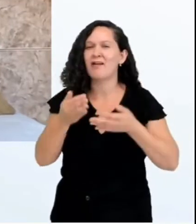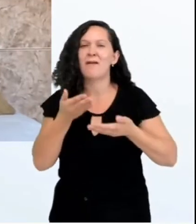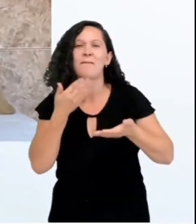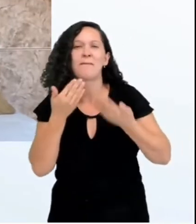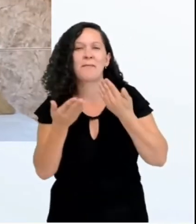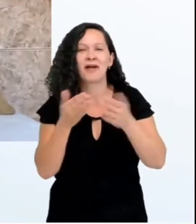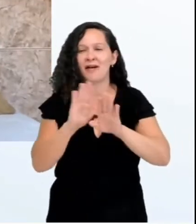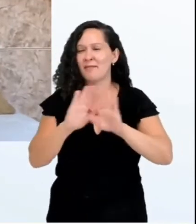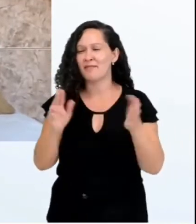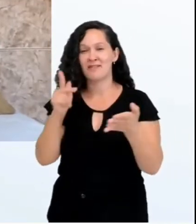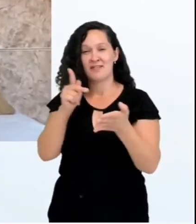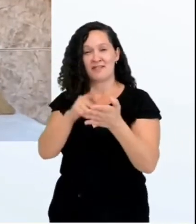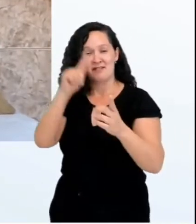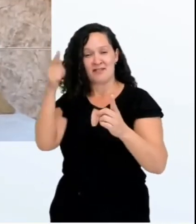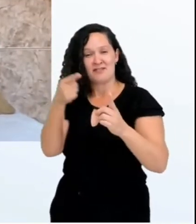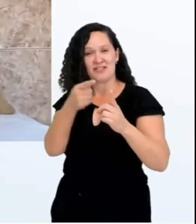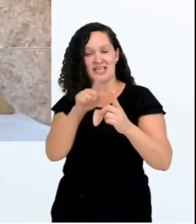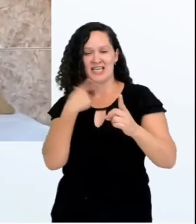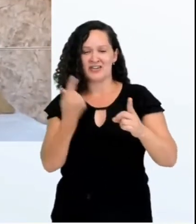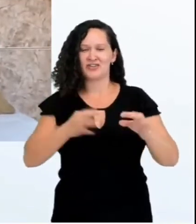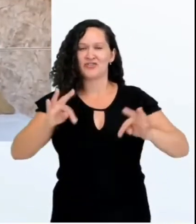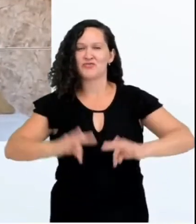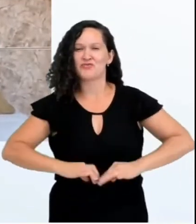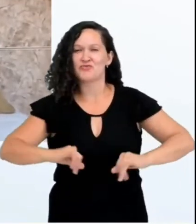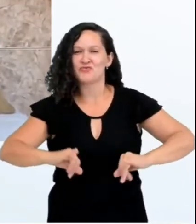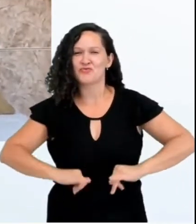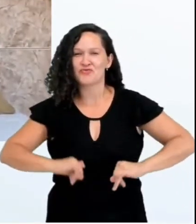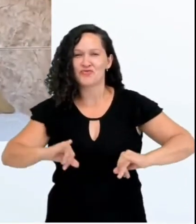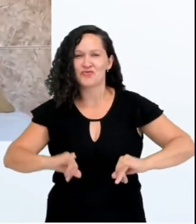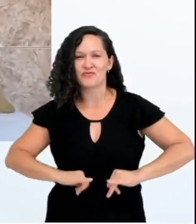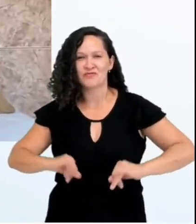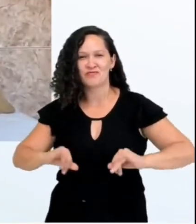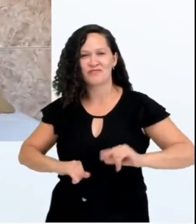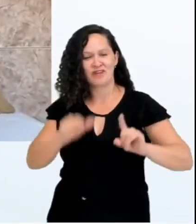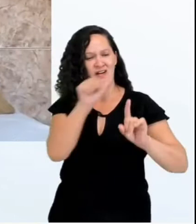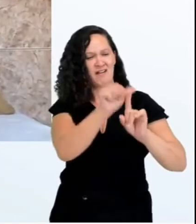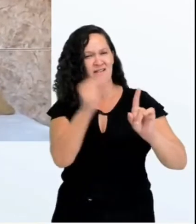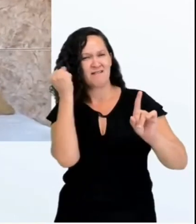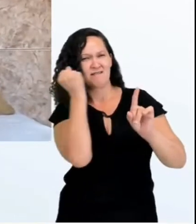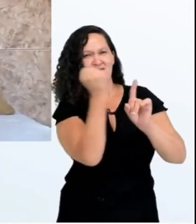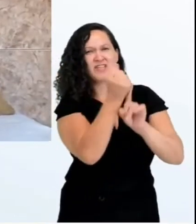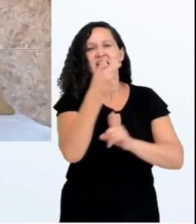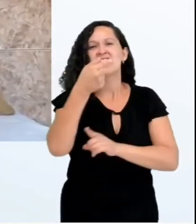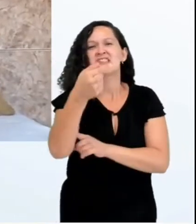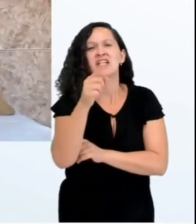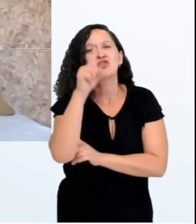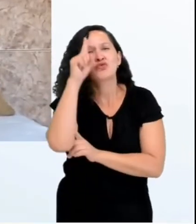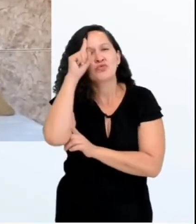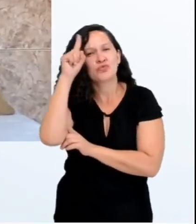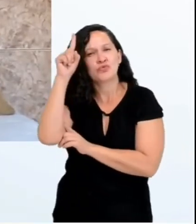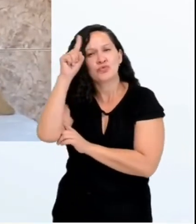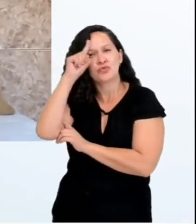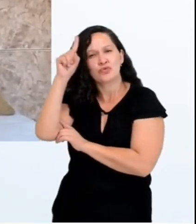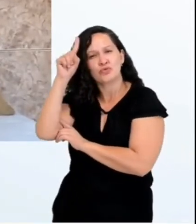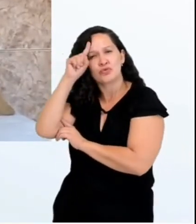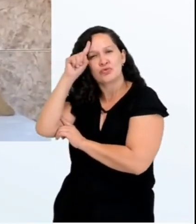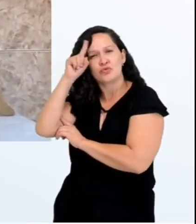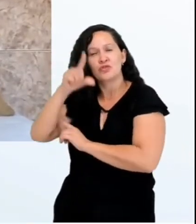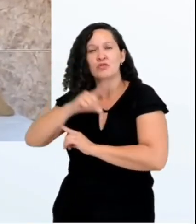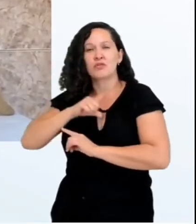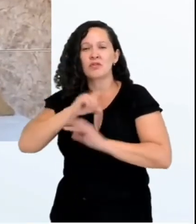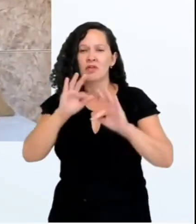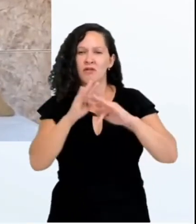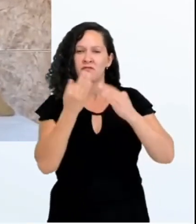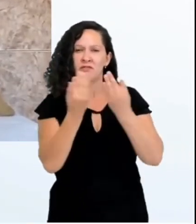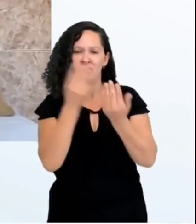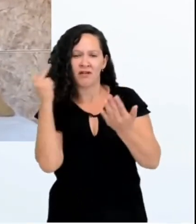se a verdadeira intenção é nos ferirem com os espinhos. 7 feminicídios diários, isso quando por um familiar